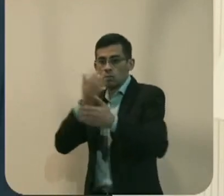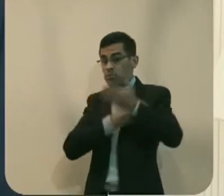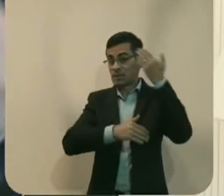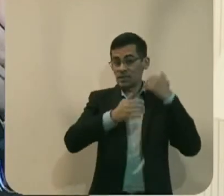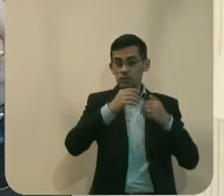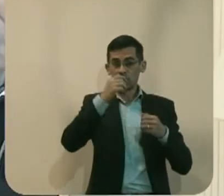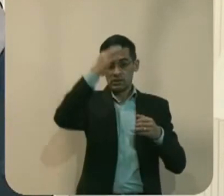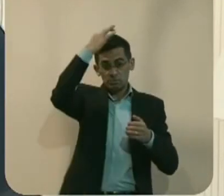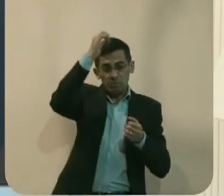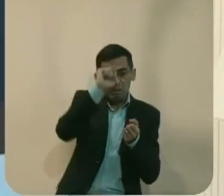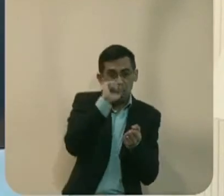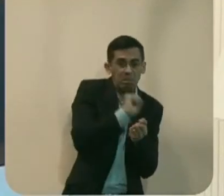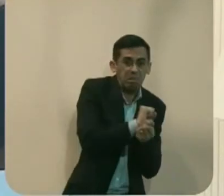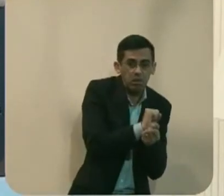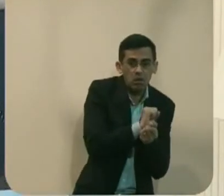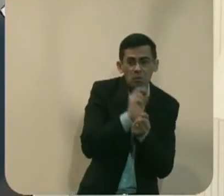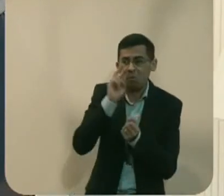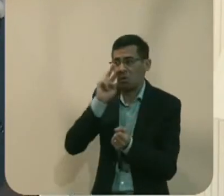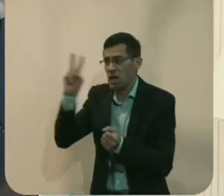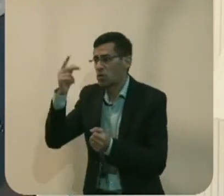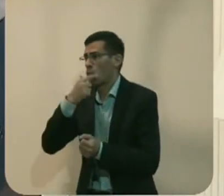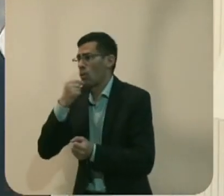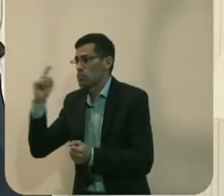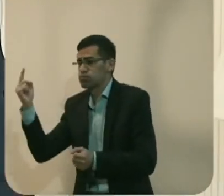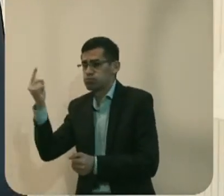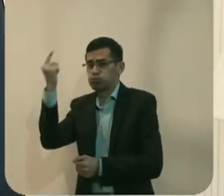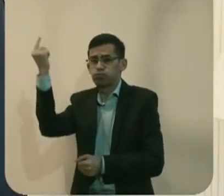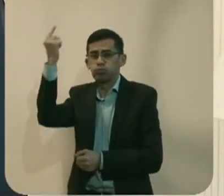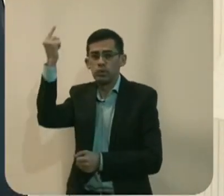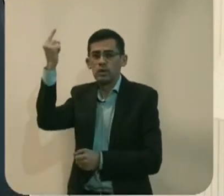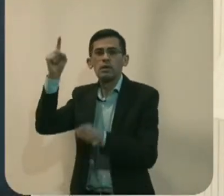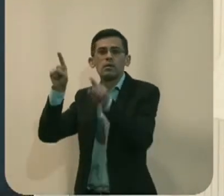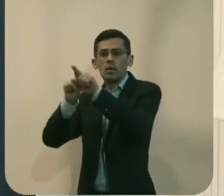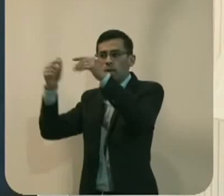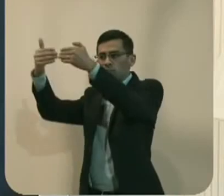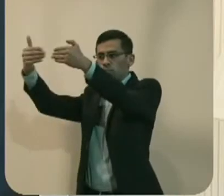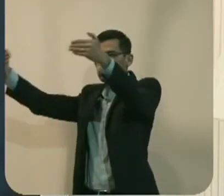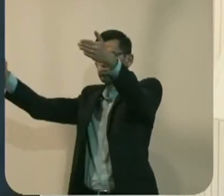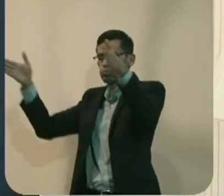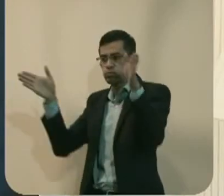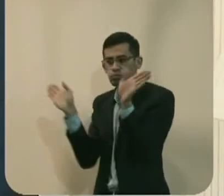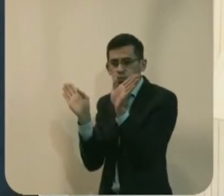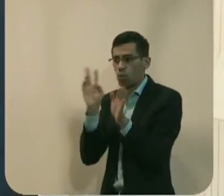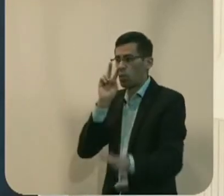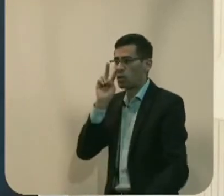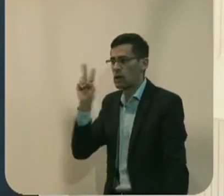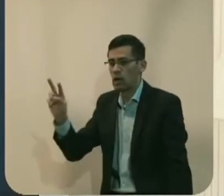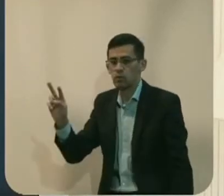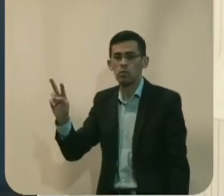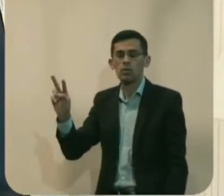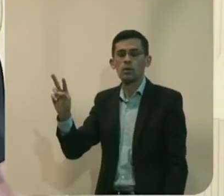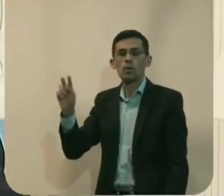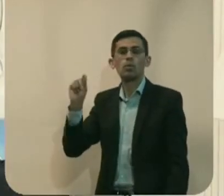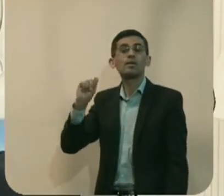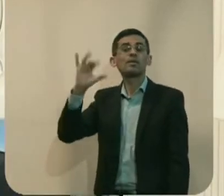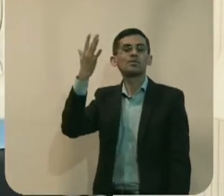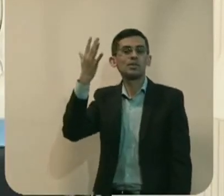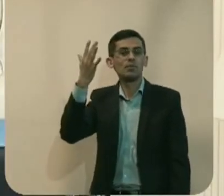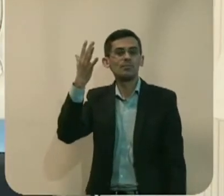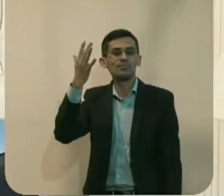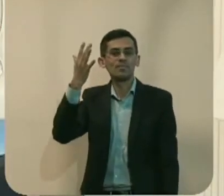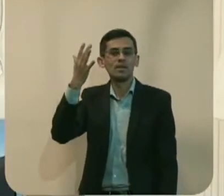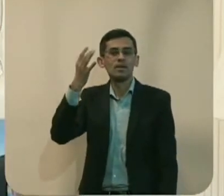escravidão, olharam para o tamanho dos gigantes e para as fortalezas, olharam para os muros,